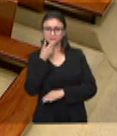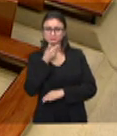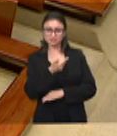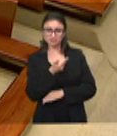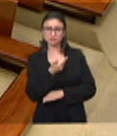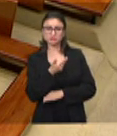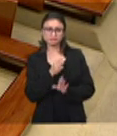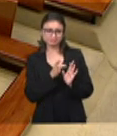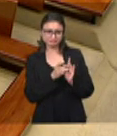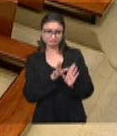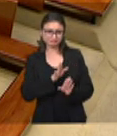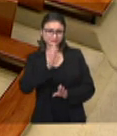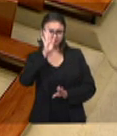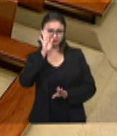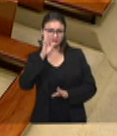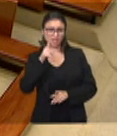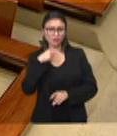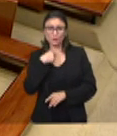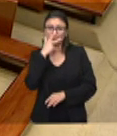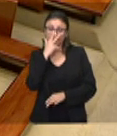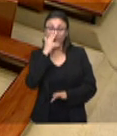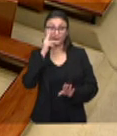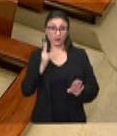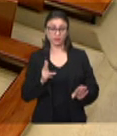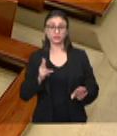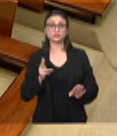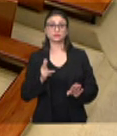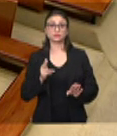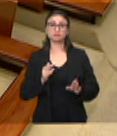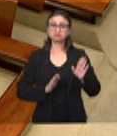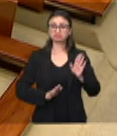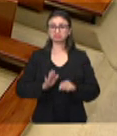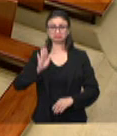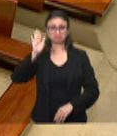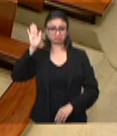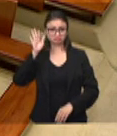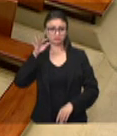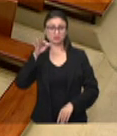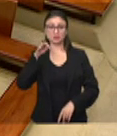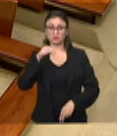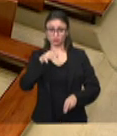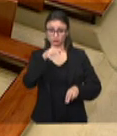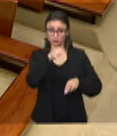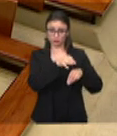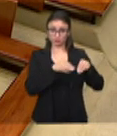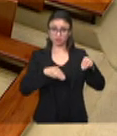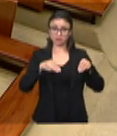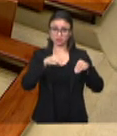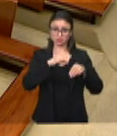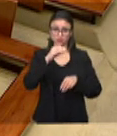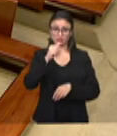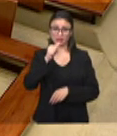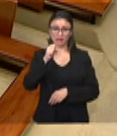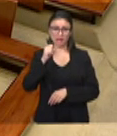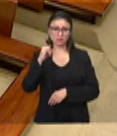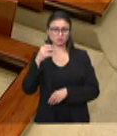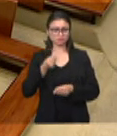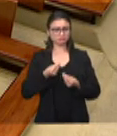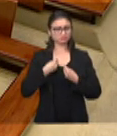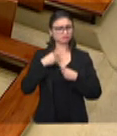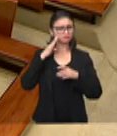Presidente, me permite mais uma intervenção? Eu acho que a manifestação do eminente ministro Cássio realmente me fez refletir um pouco